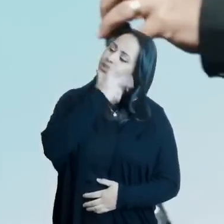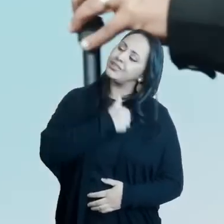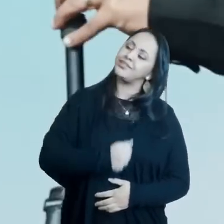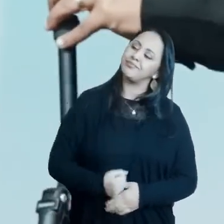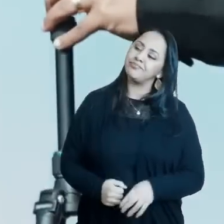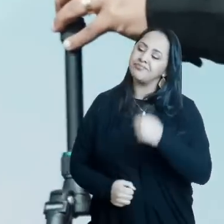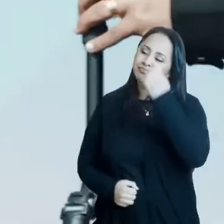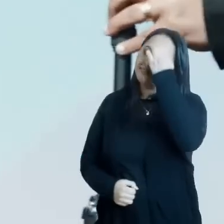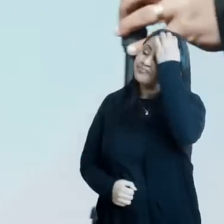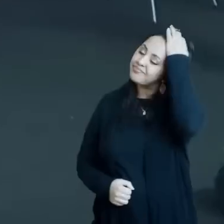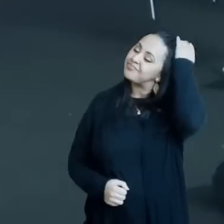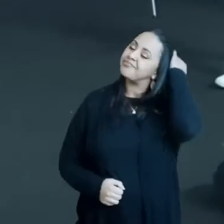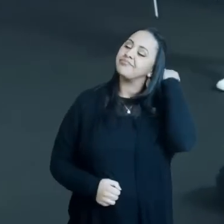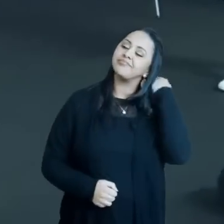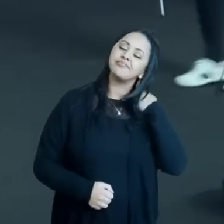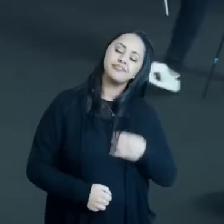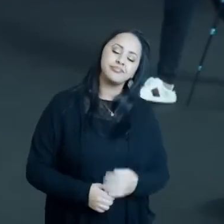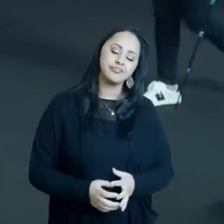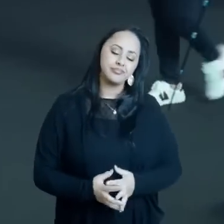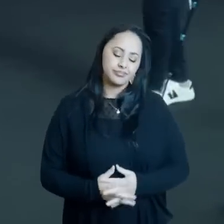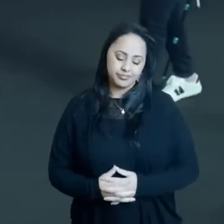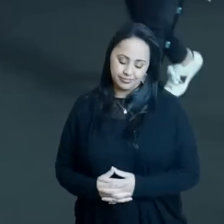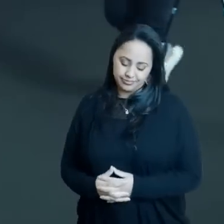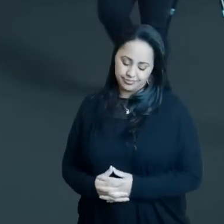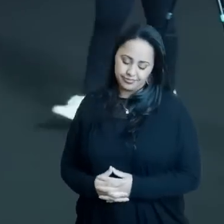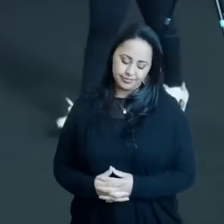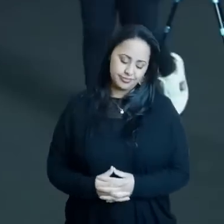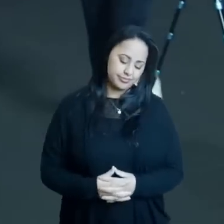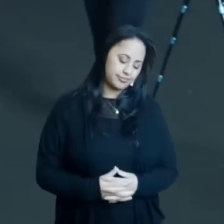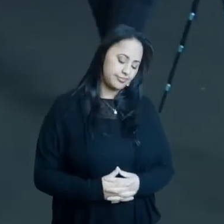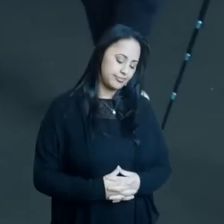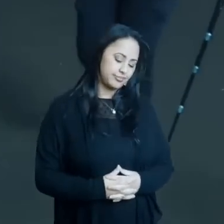Yes. Deixa aqui.